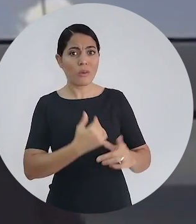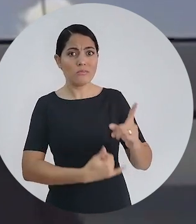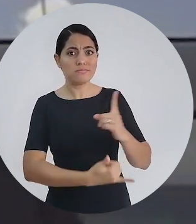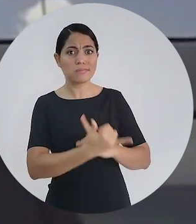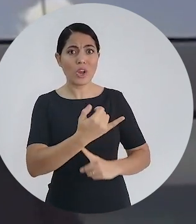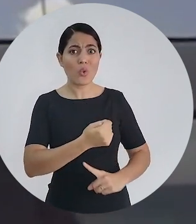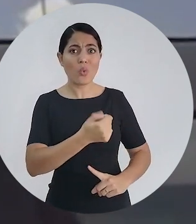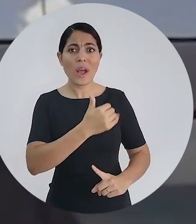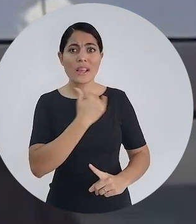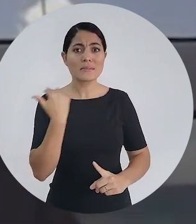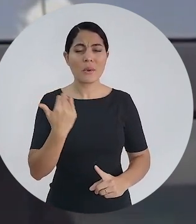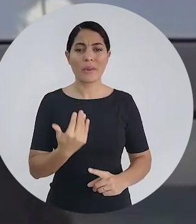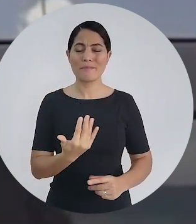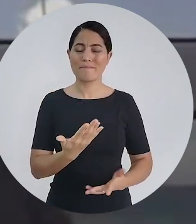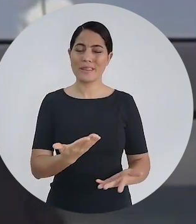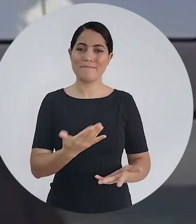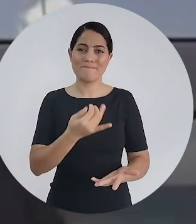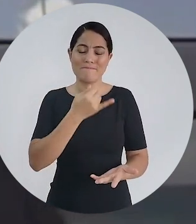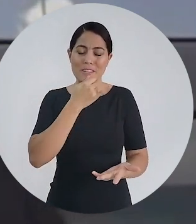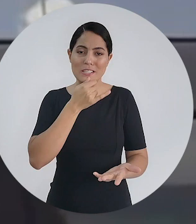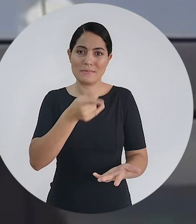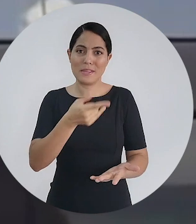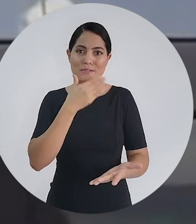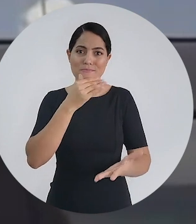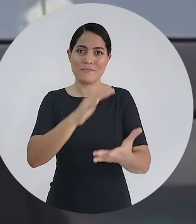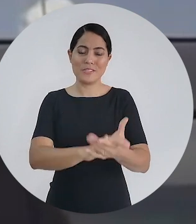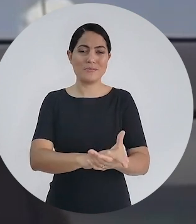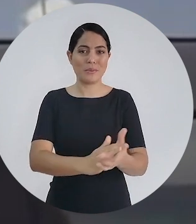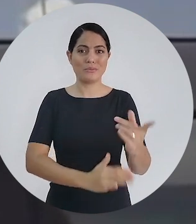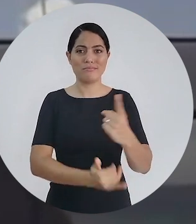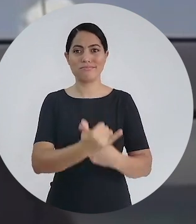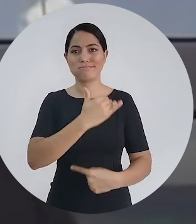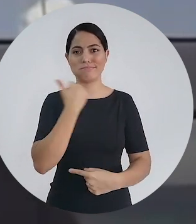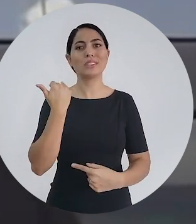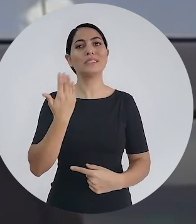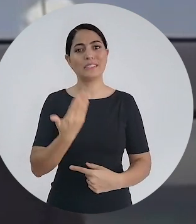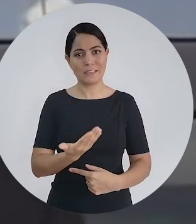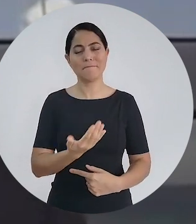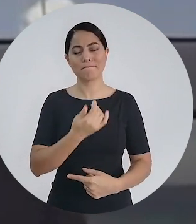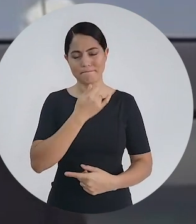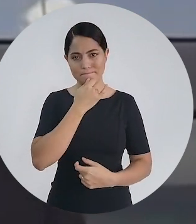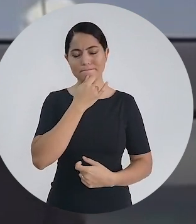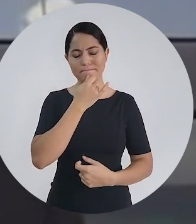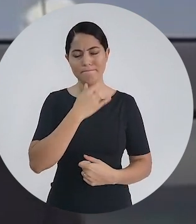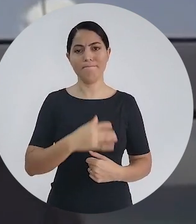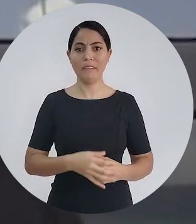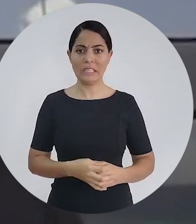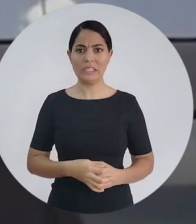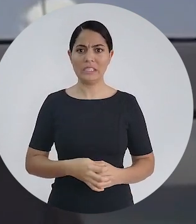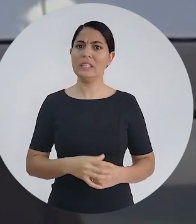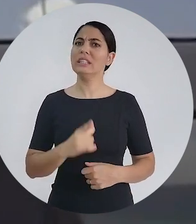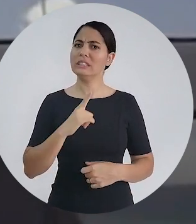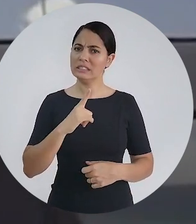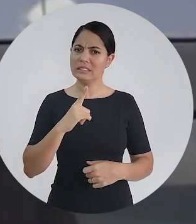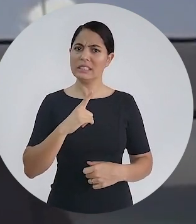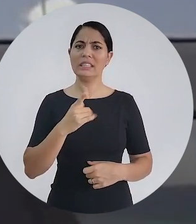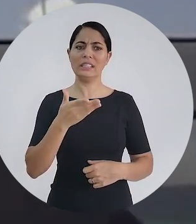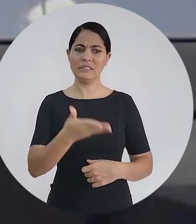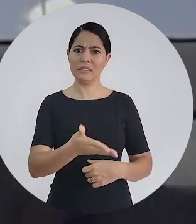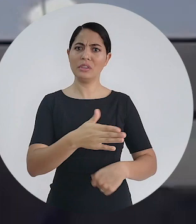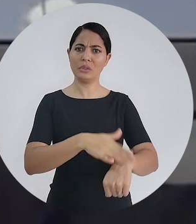Infelizmente, o seu esposo não teve o mesmo destino. Né? Foram feitas